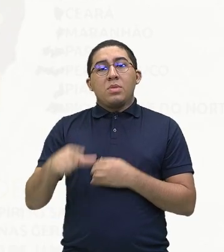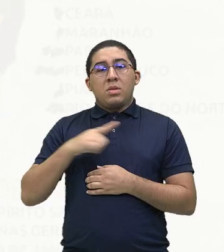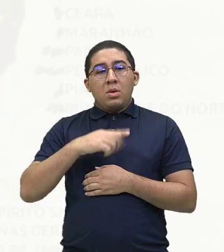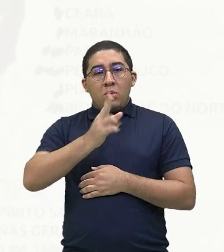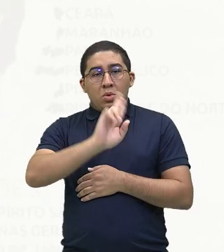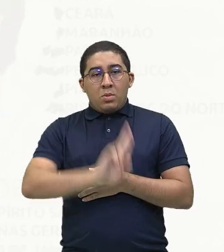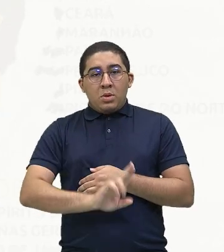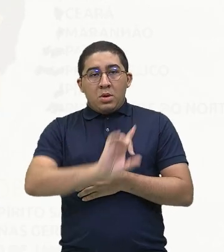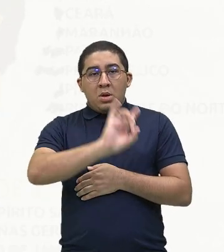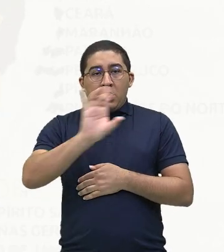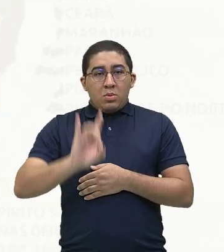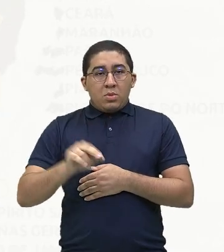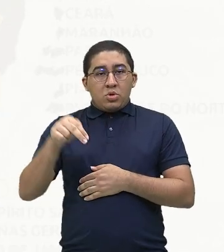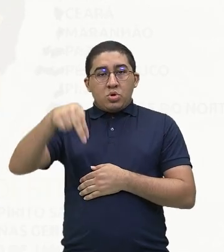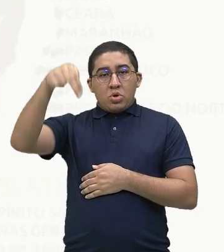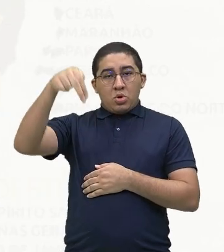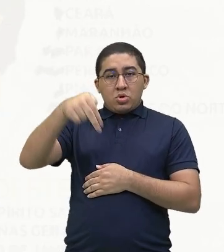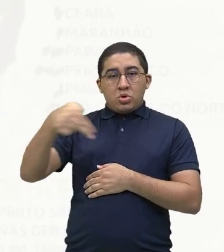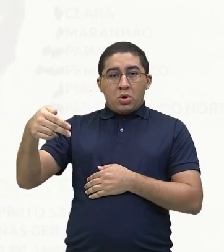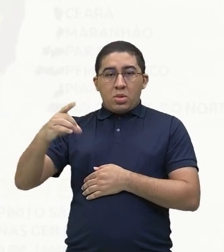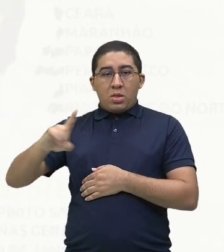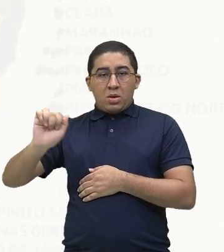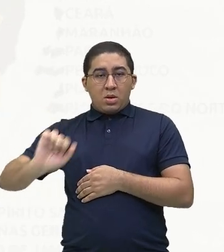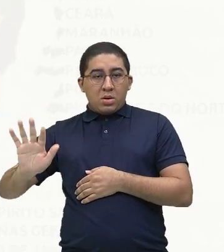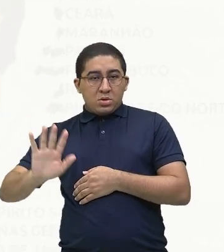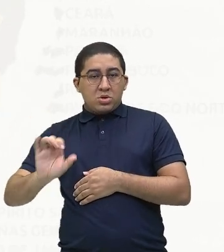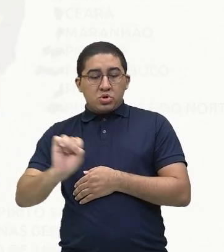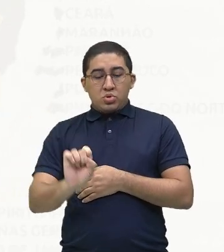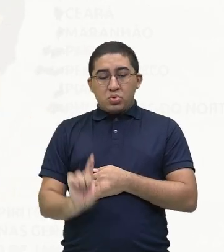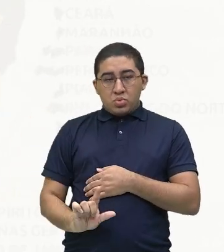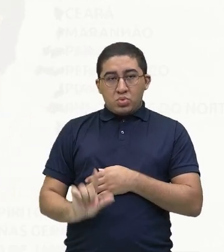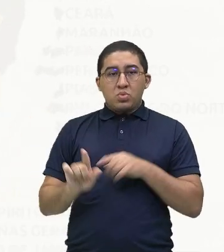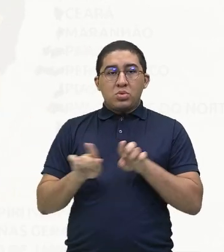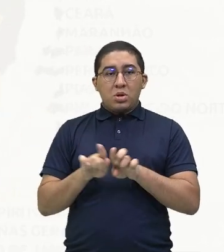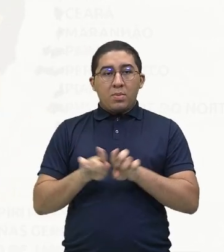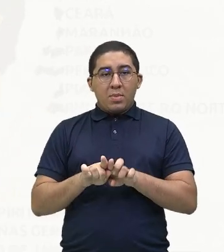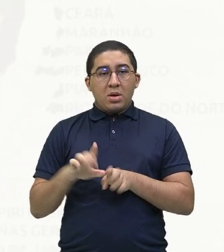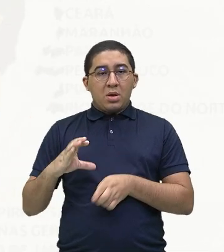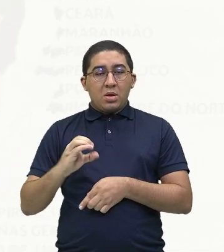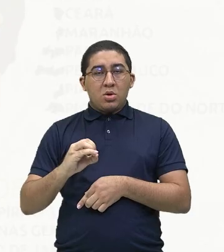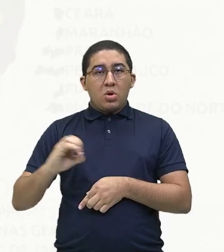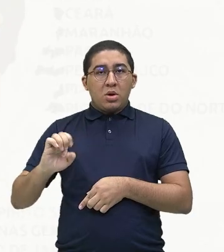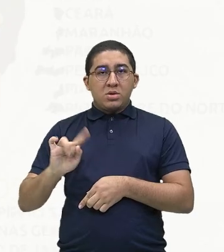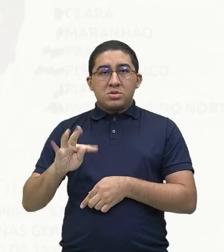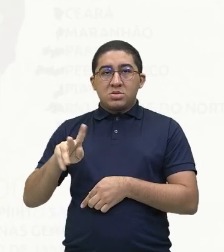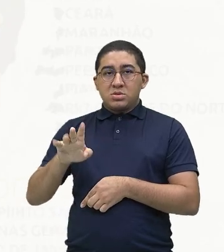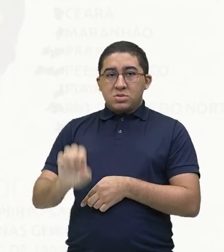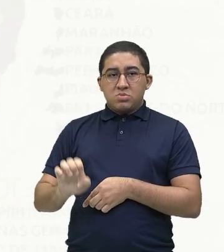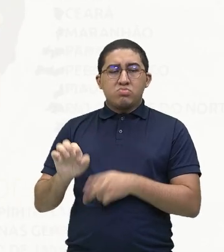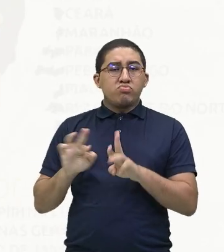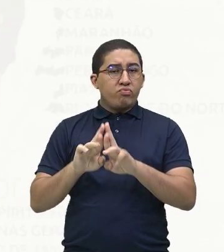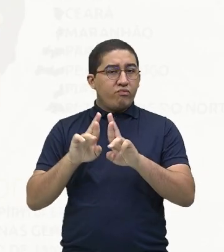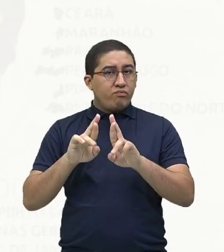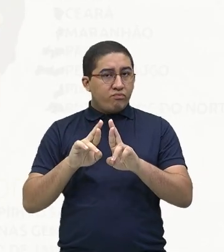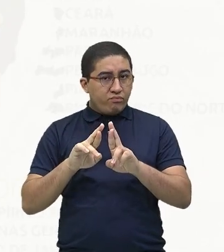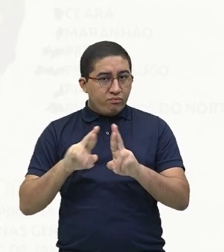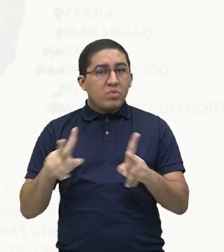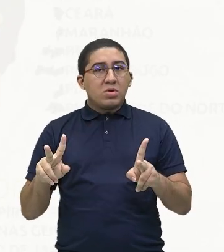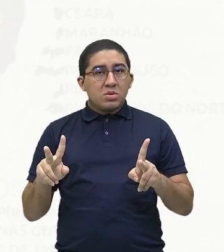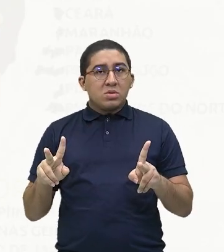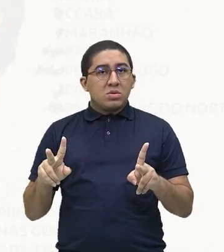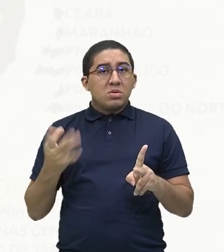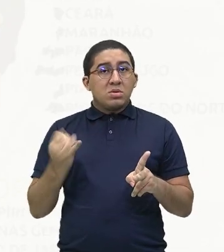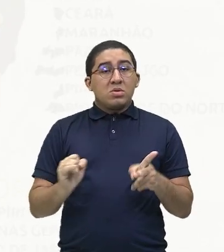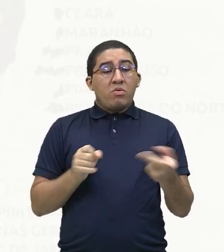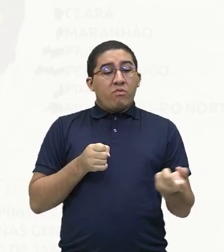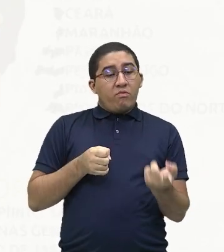região norte, nordeste, sudeste, região sul e região centro-oeste. Então, muita coisa mudou, né? Se a gente voltar lá para a